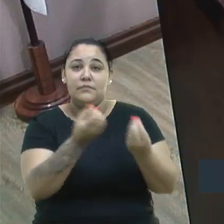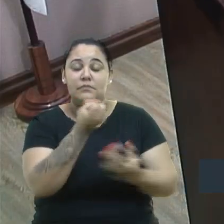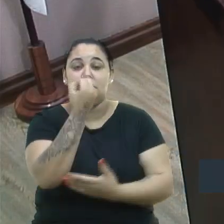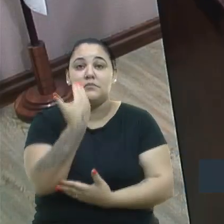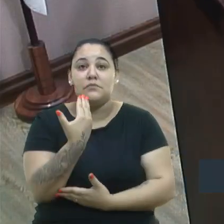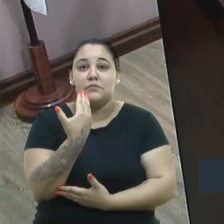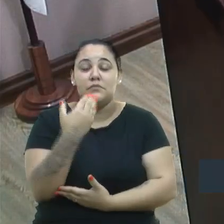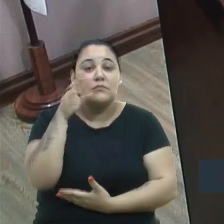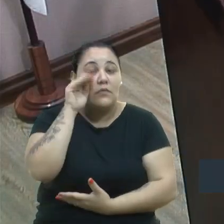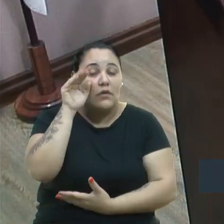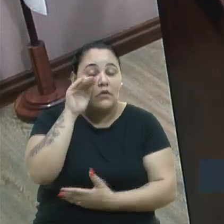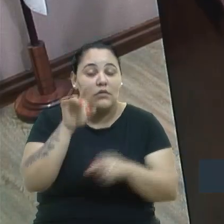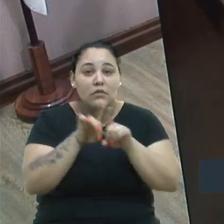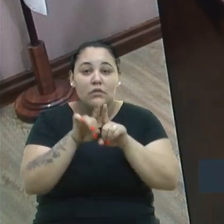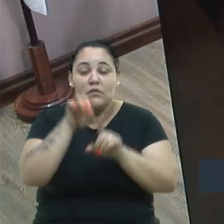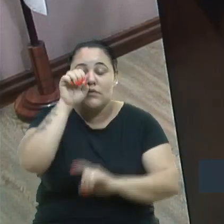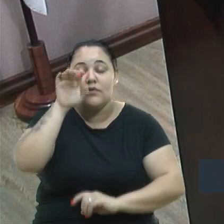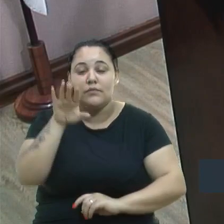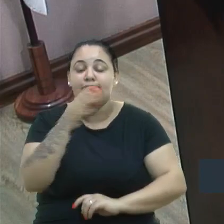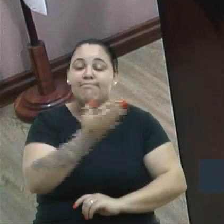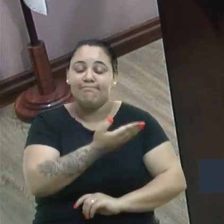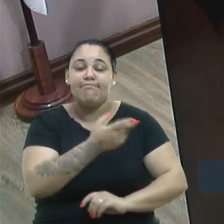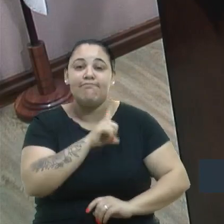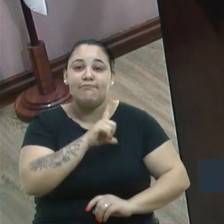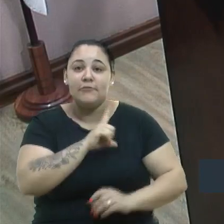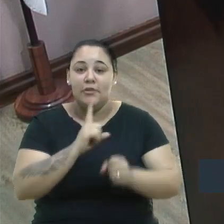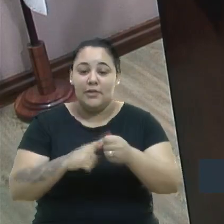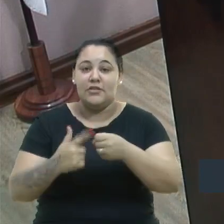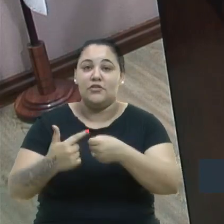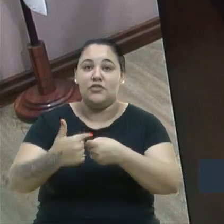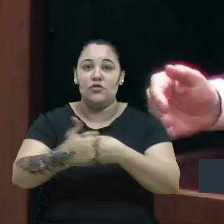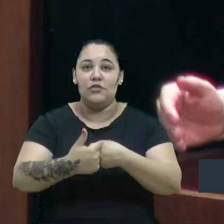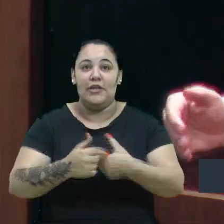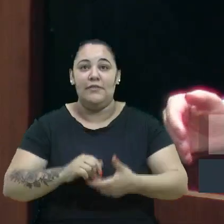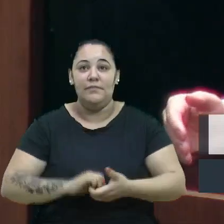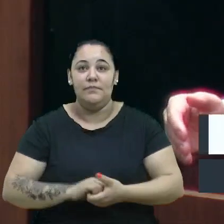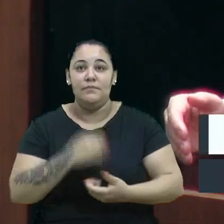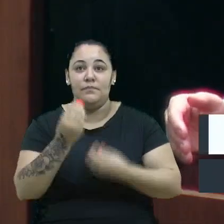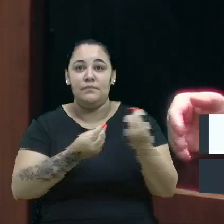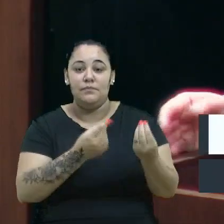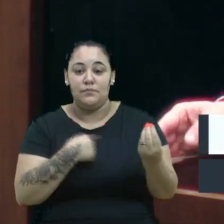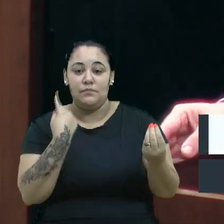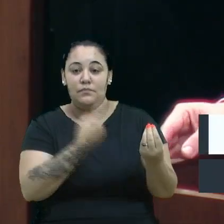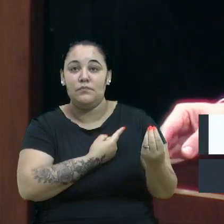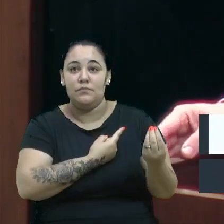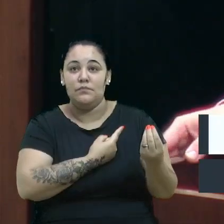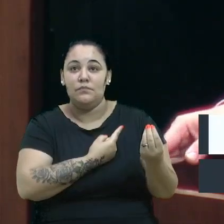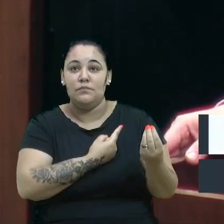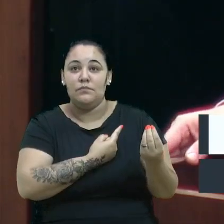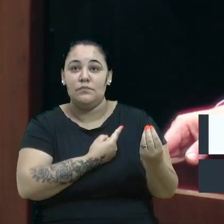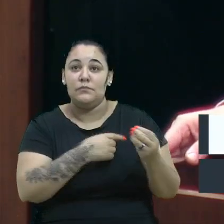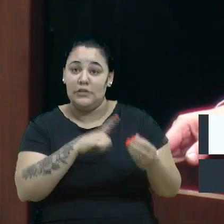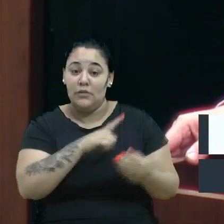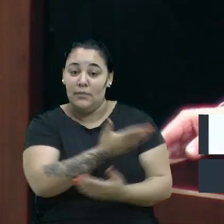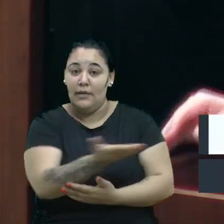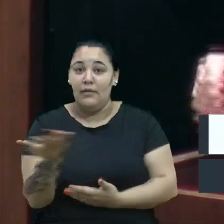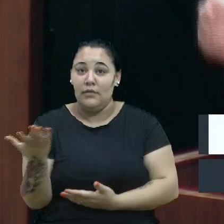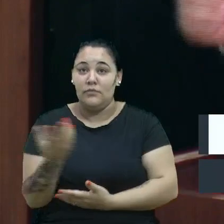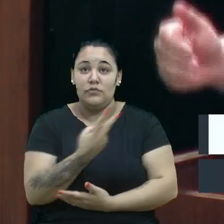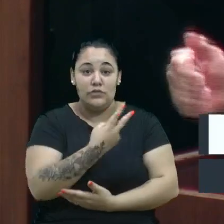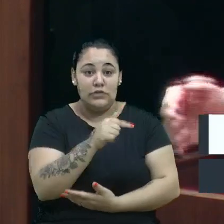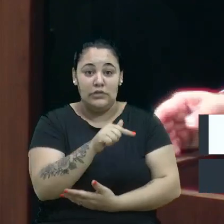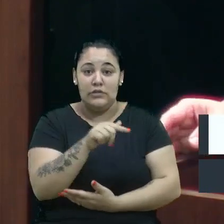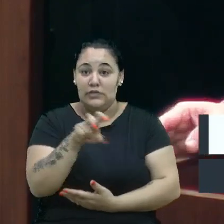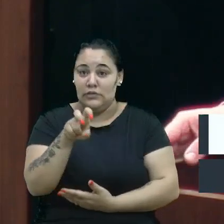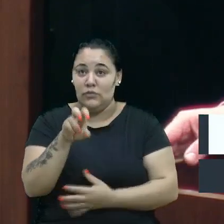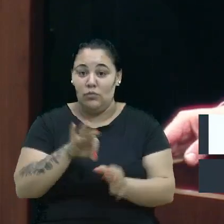vereador Fiuza, porque tem cidades como a nossa, que nós ainda temos um Rincão das Flores que tem uma área de 275 hectares para se